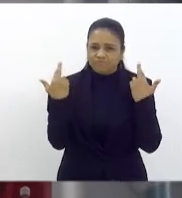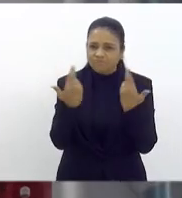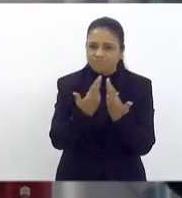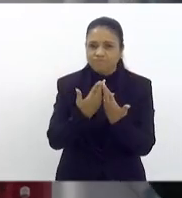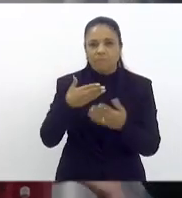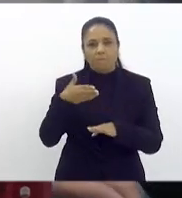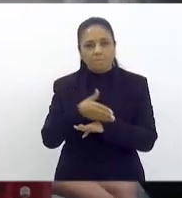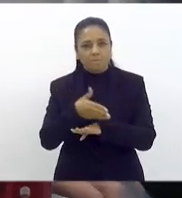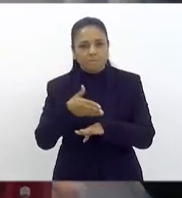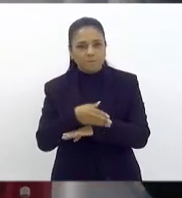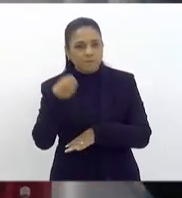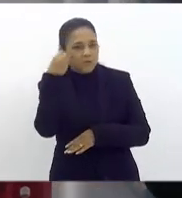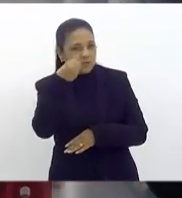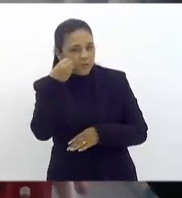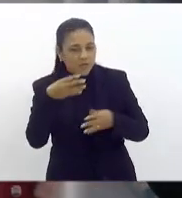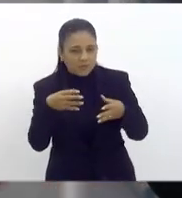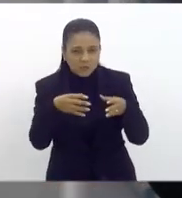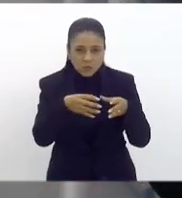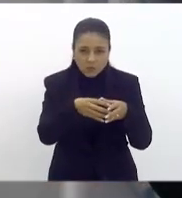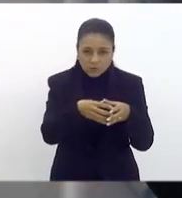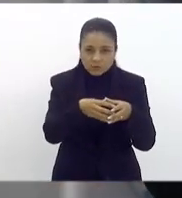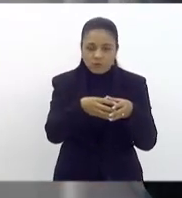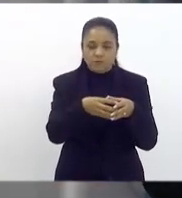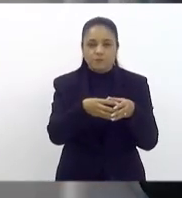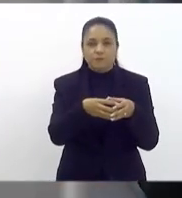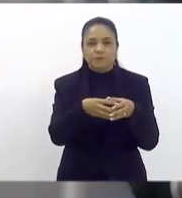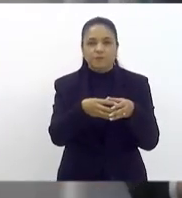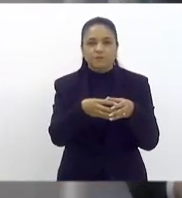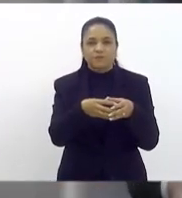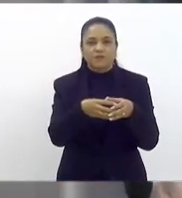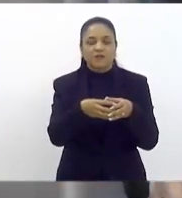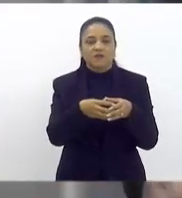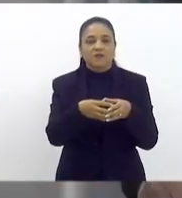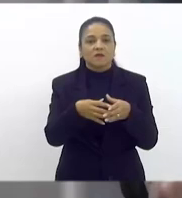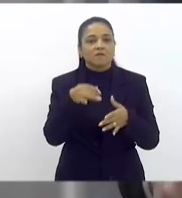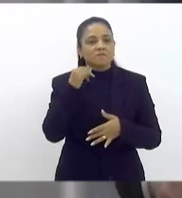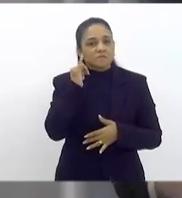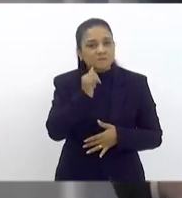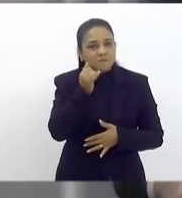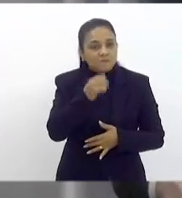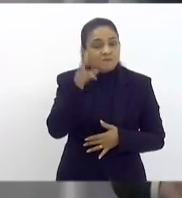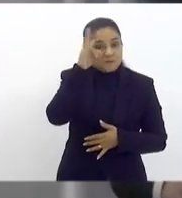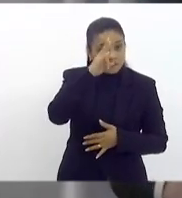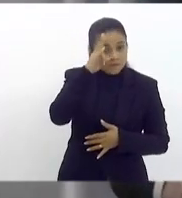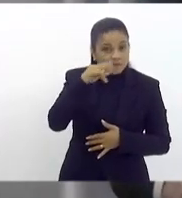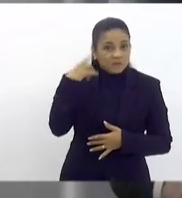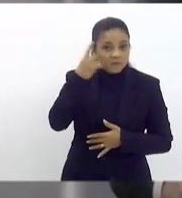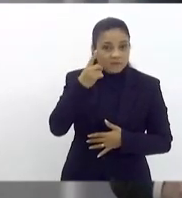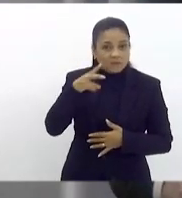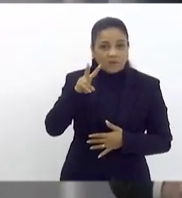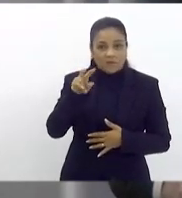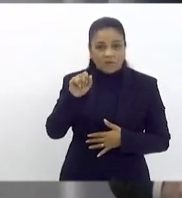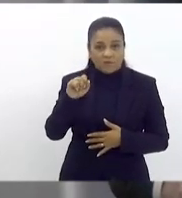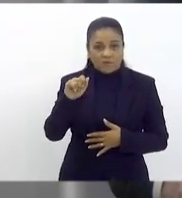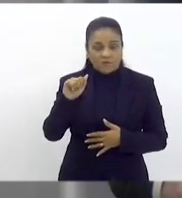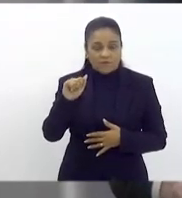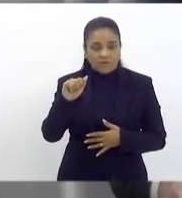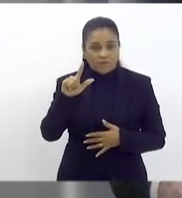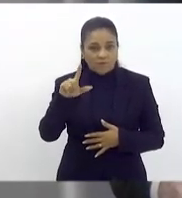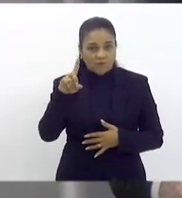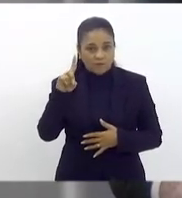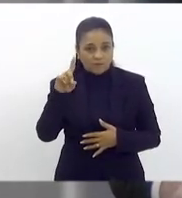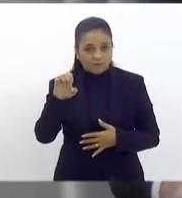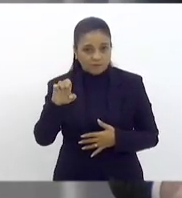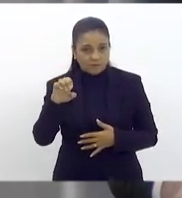essa nossa experiência da comissão. Lembrando, é claro, que o deputado Valdeci, a quem